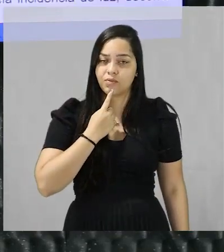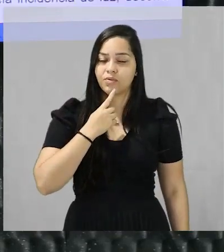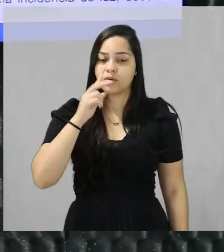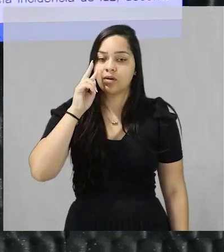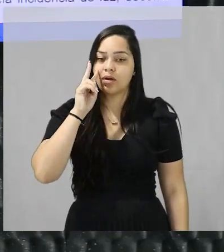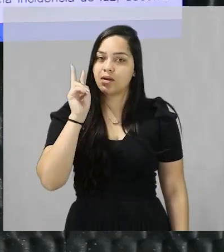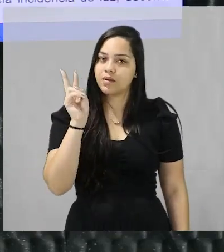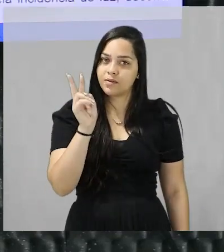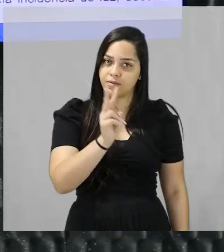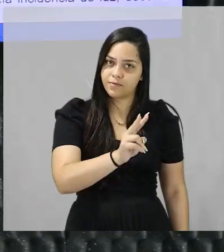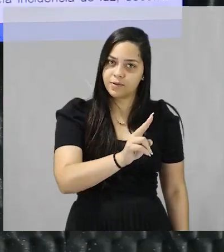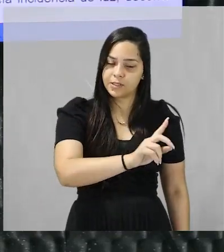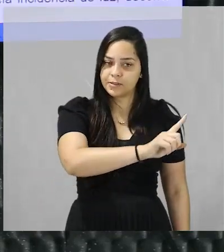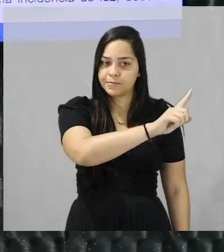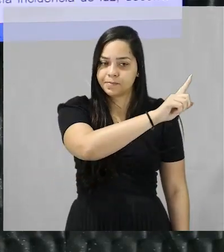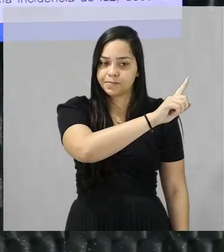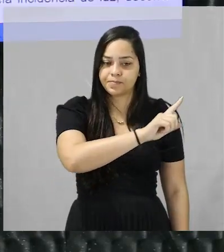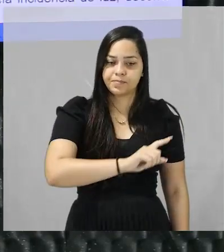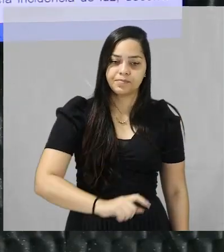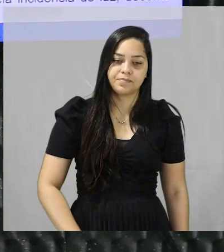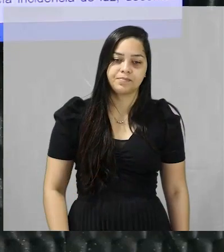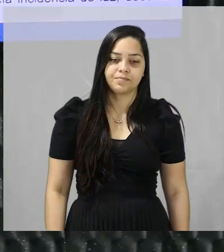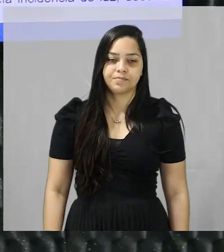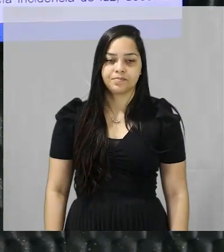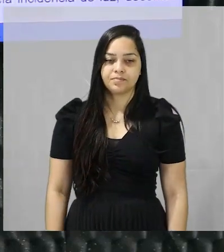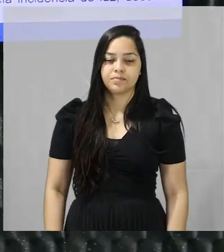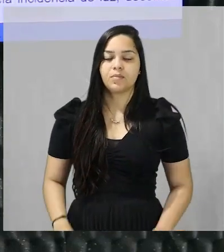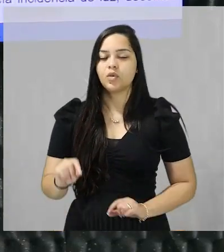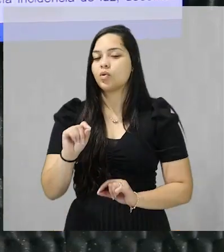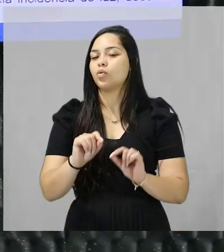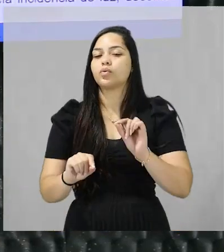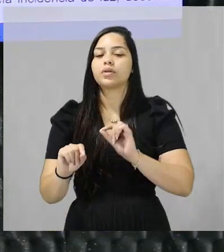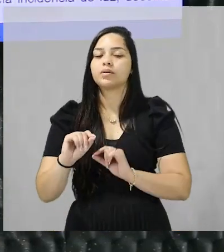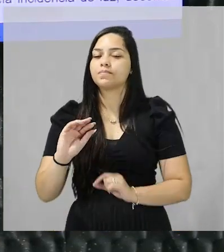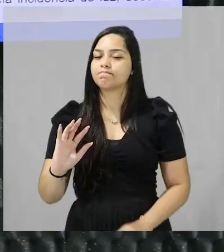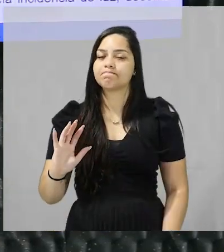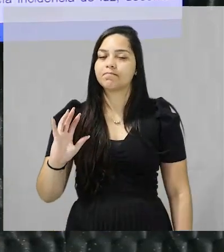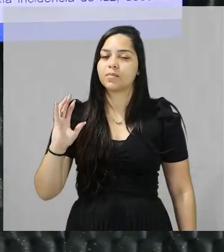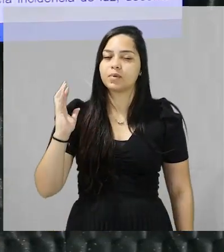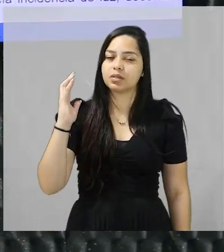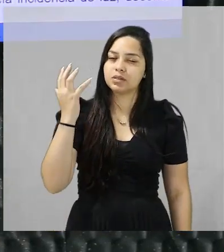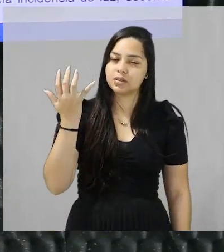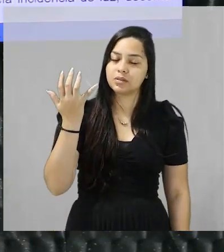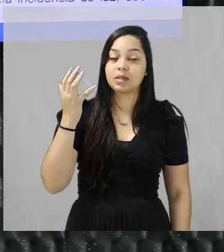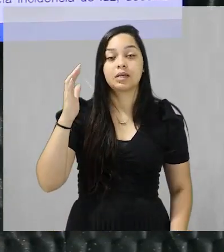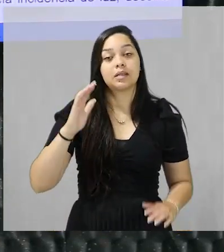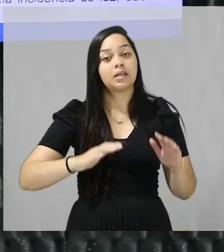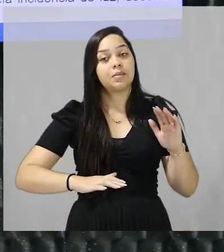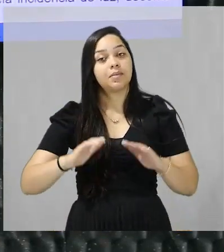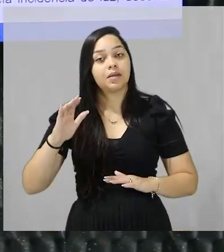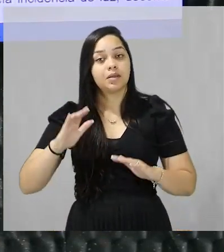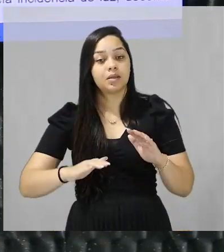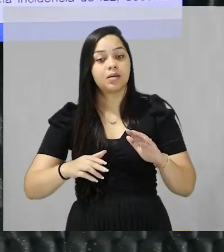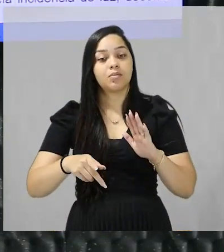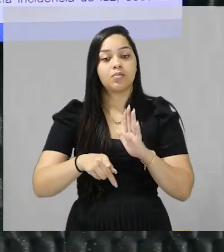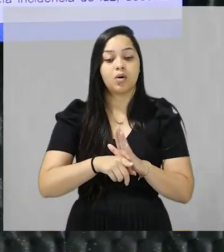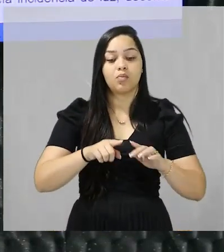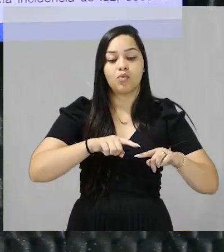a figura, tá certo? Então, o que está acontecendo? Dependendo do comprimento de